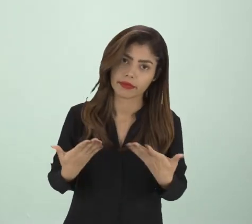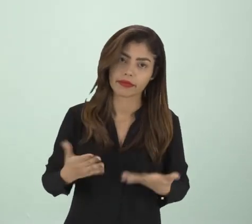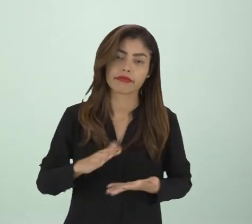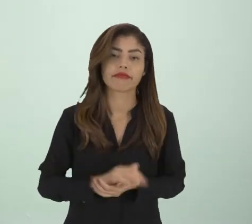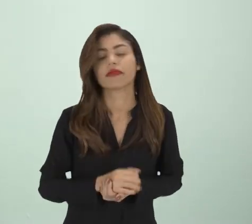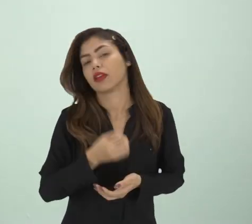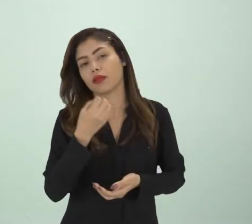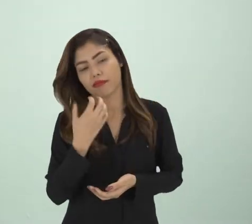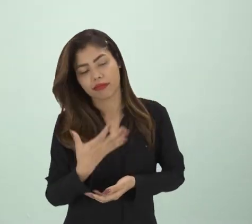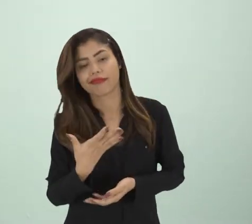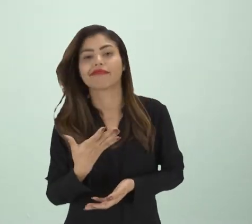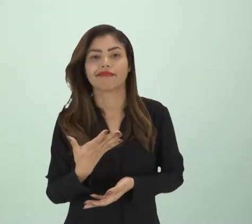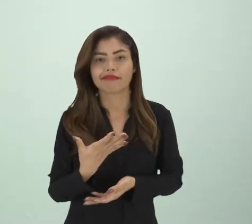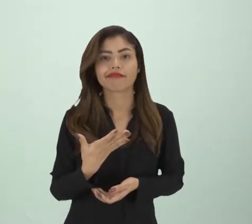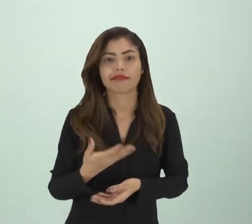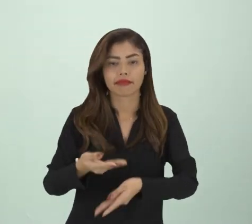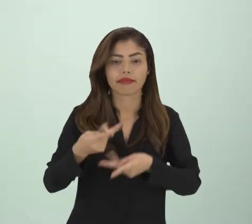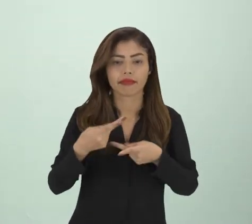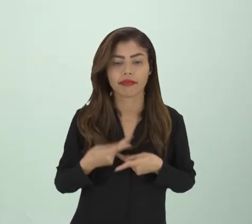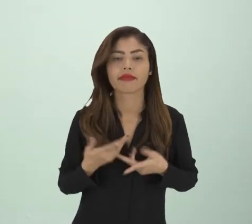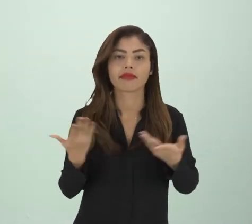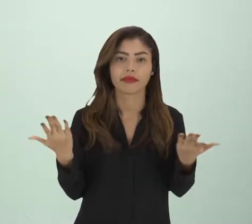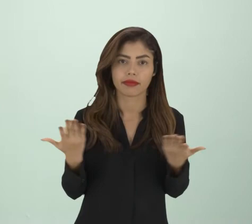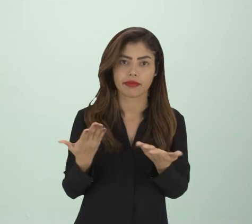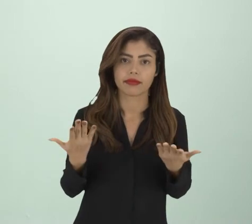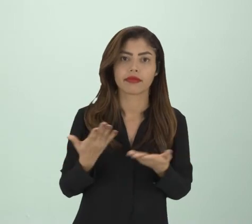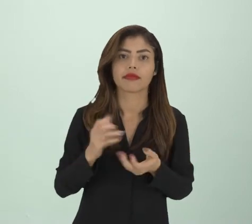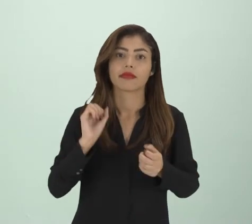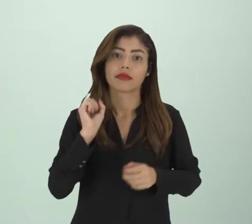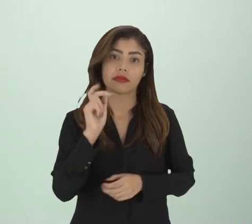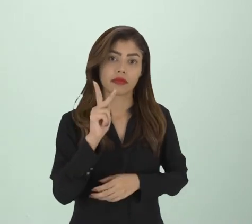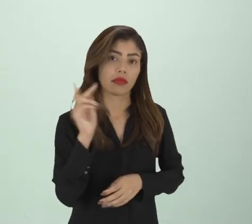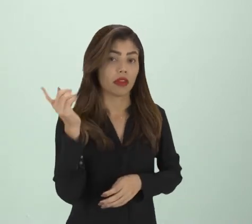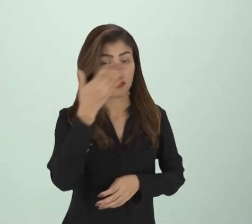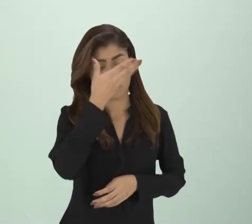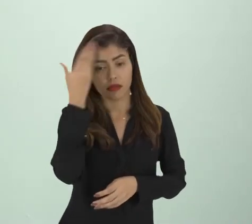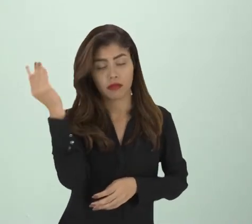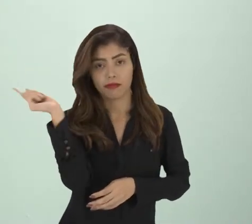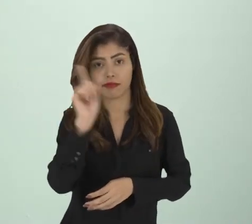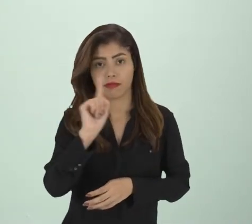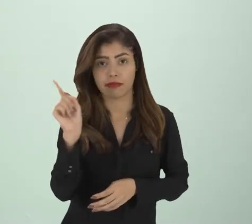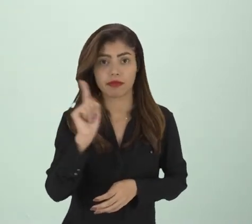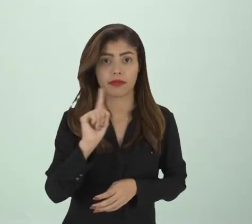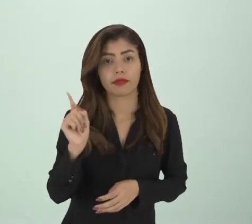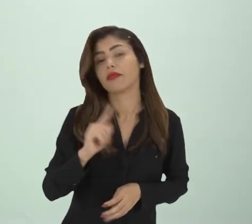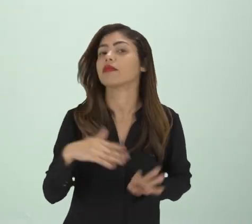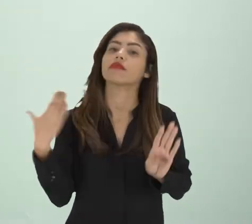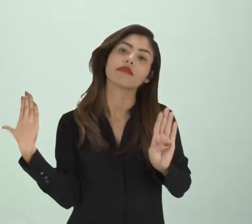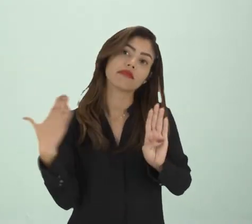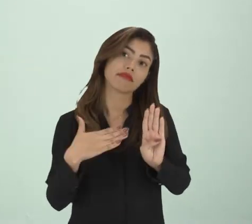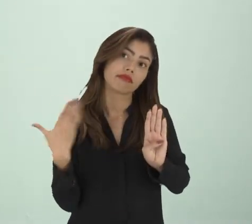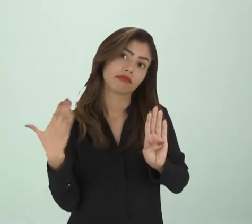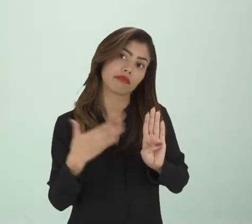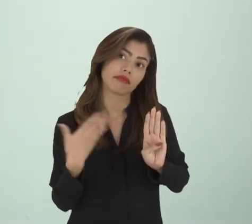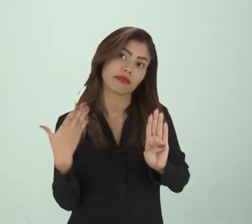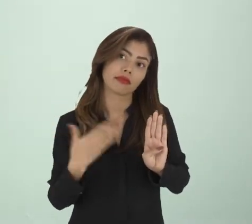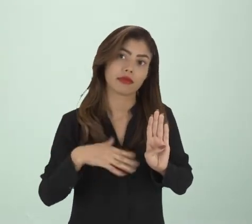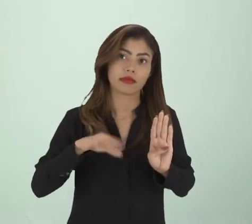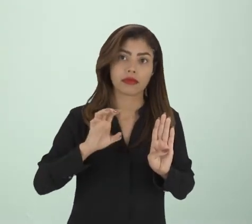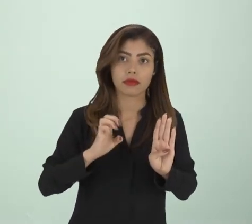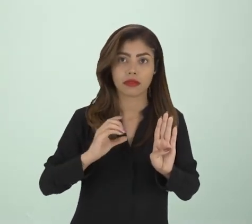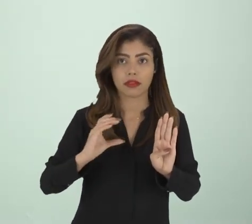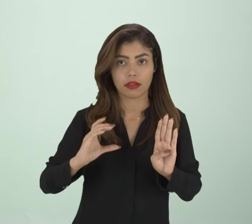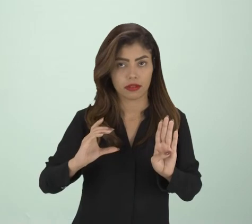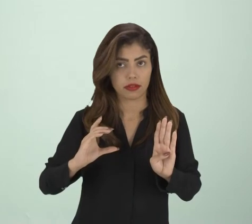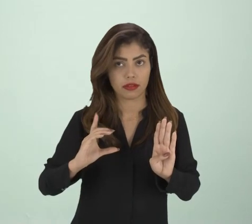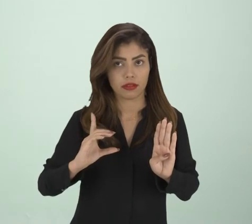tempo que foi disponibilizado, tá ok? Não esqueçam, pessoal, de acessar os outros